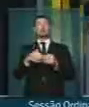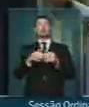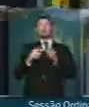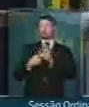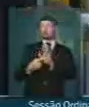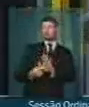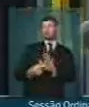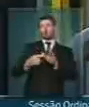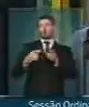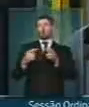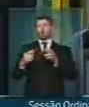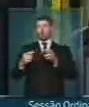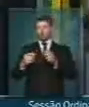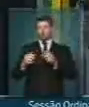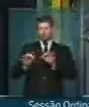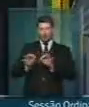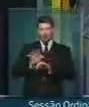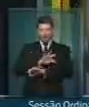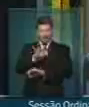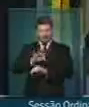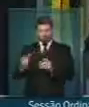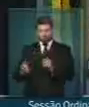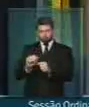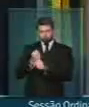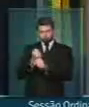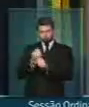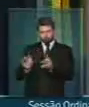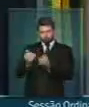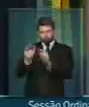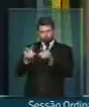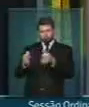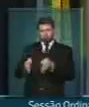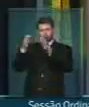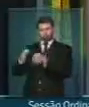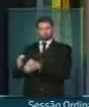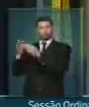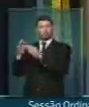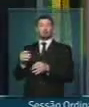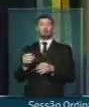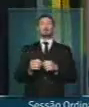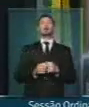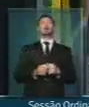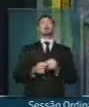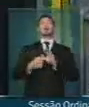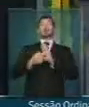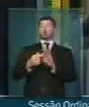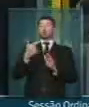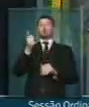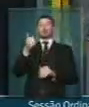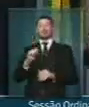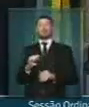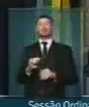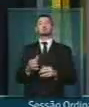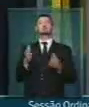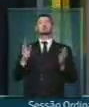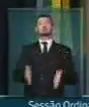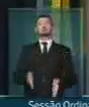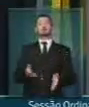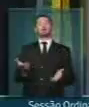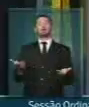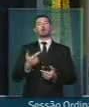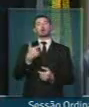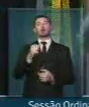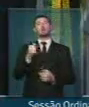azul, colorido, disse que em dezembro de 2010 entregaria esses hospitais. Já estamos em março de